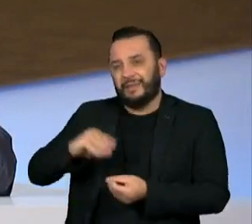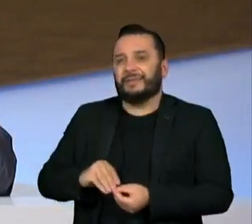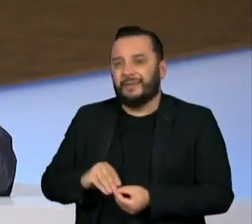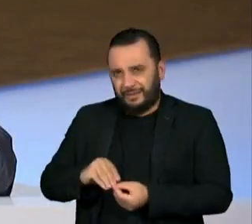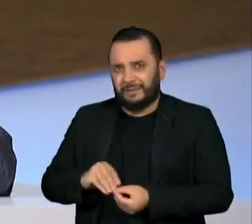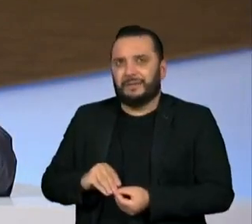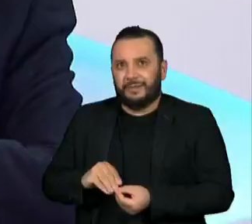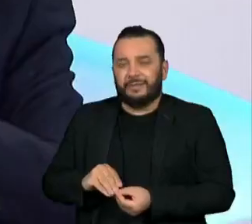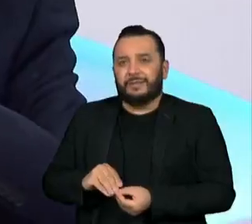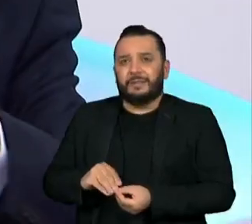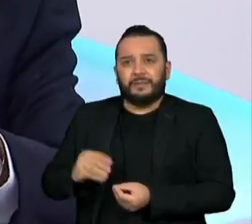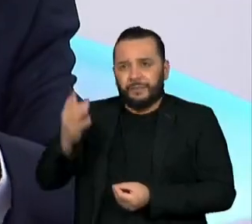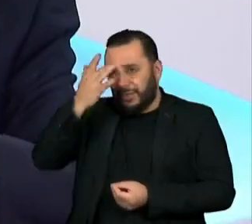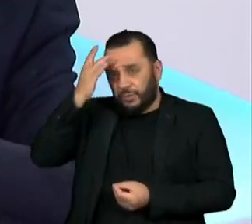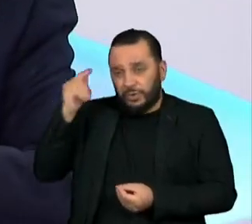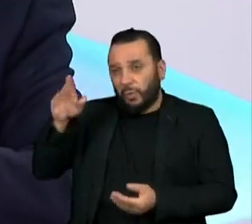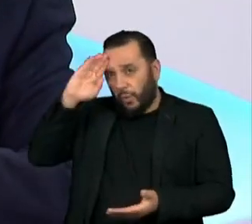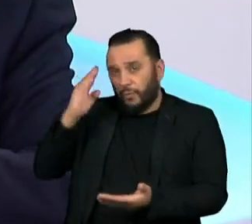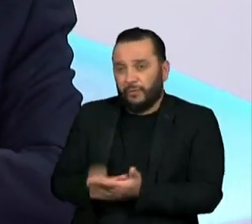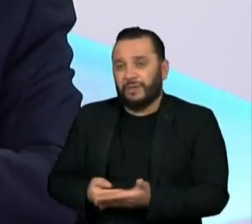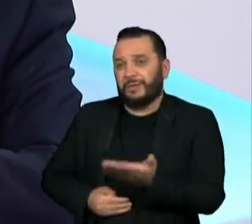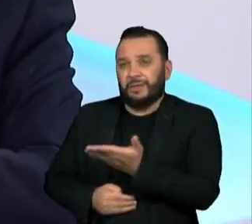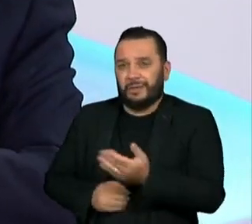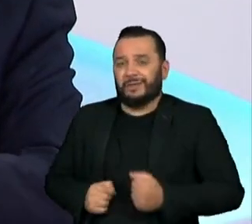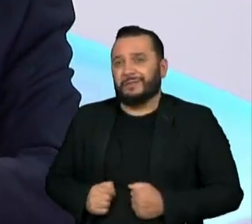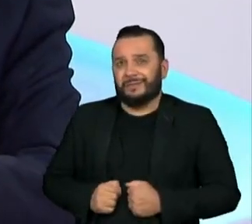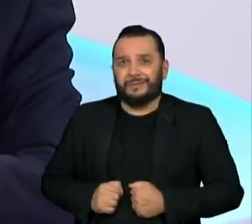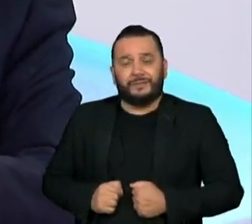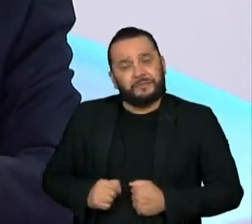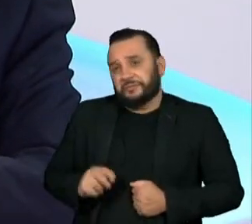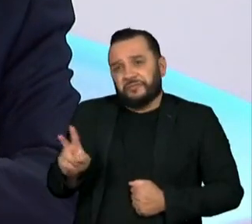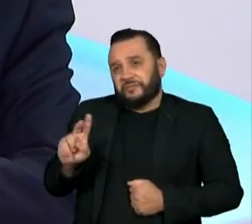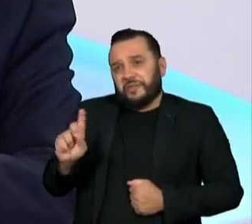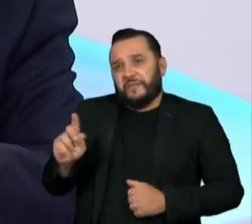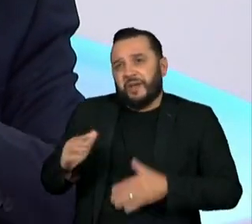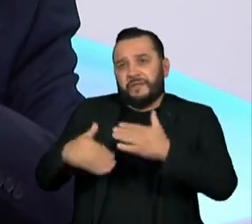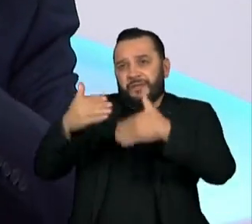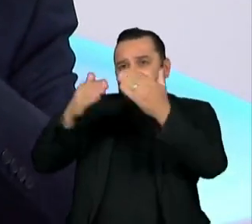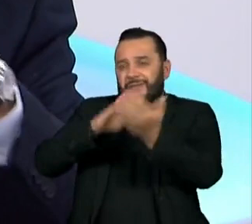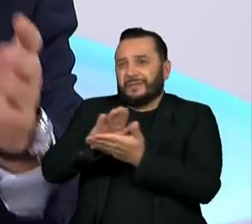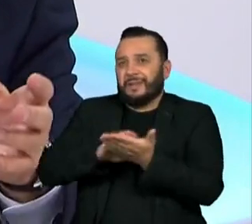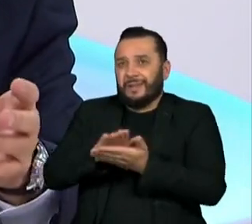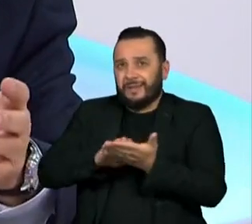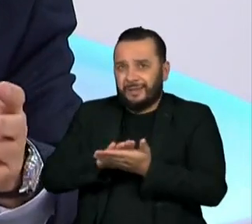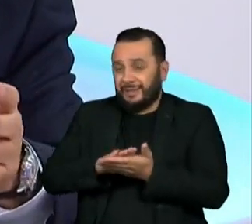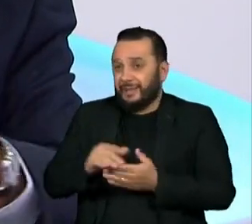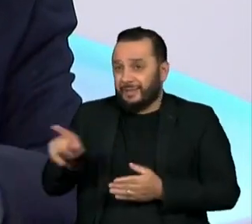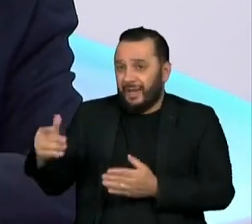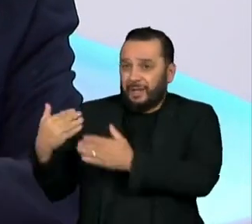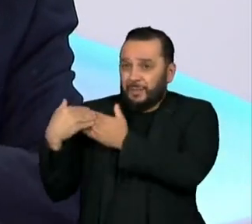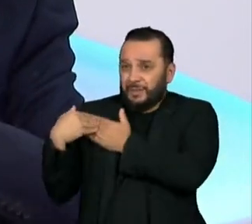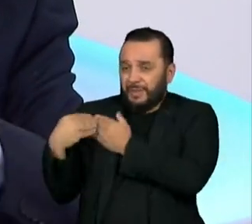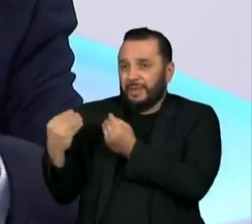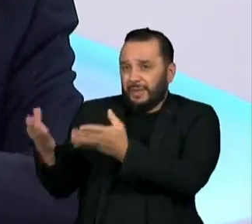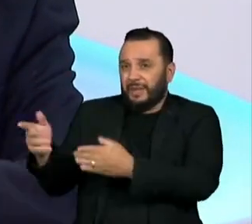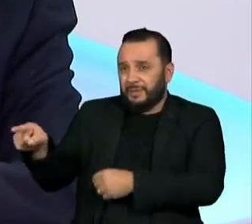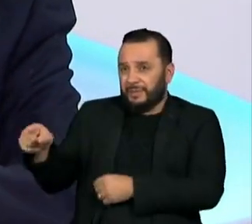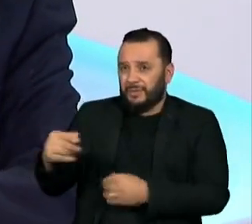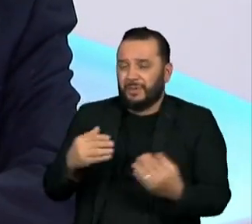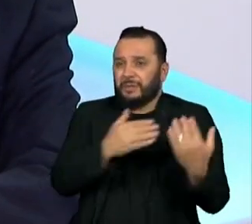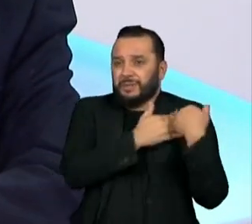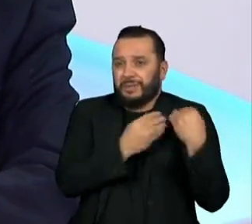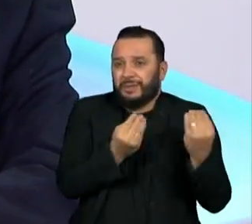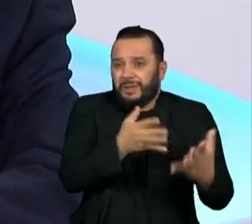daquilo cercario gente que ele te confie confie nele e quem não vai avançar essa ideia de você delega para alguém vai lá e